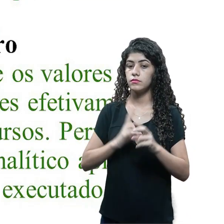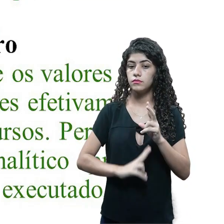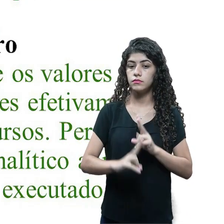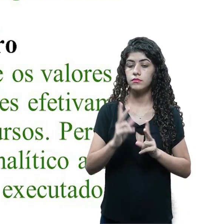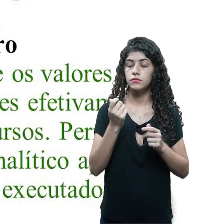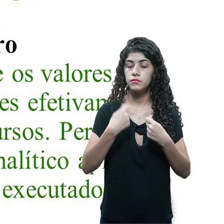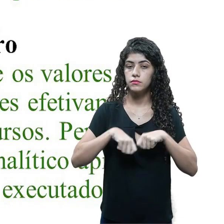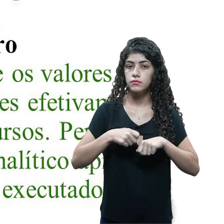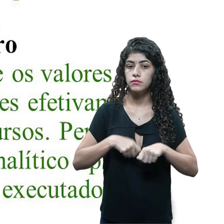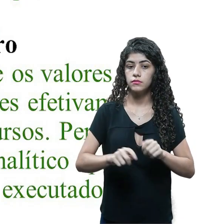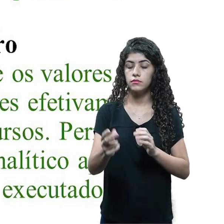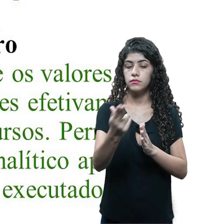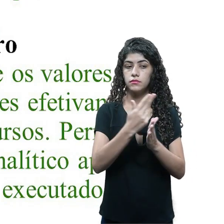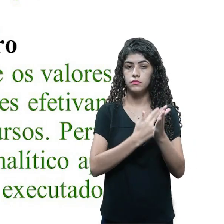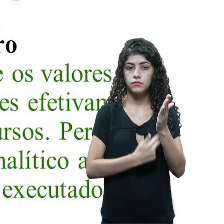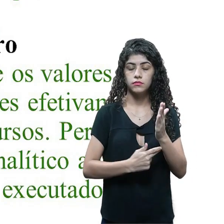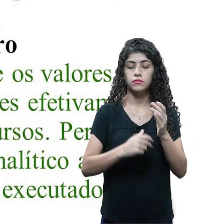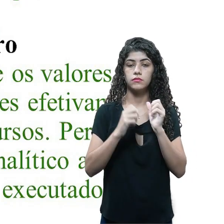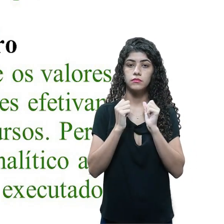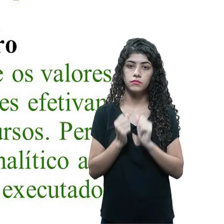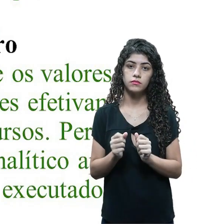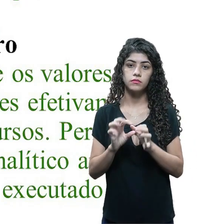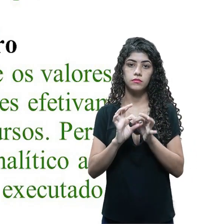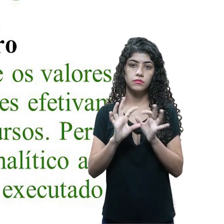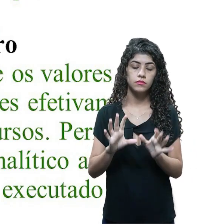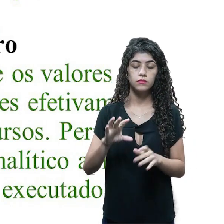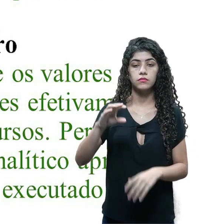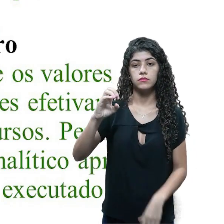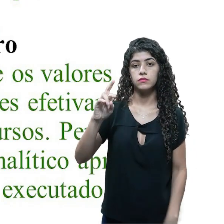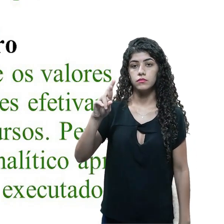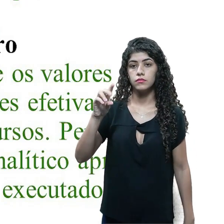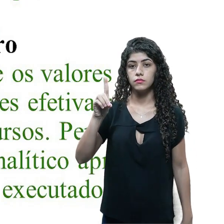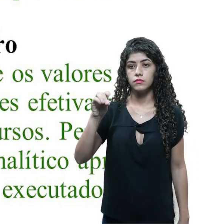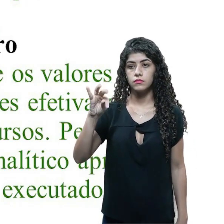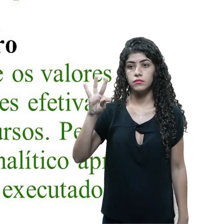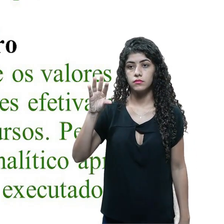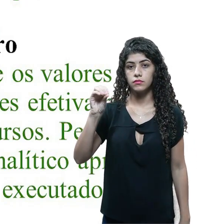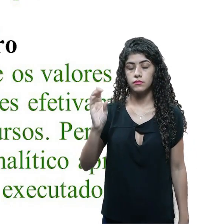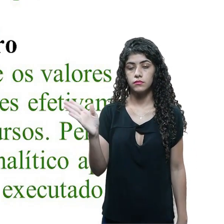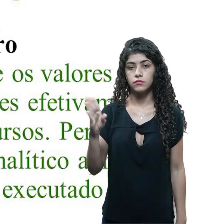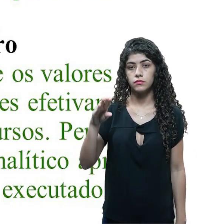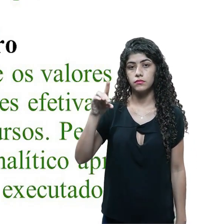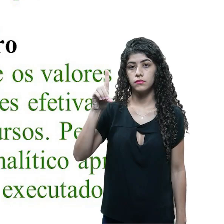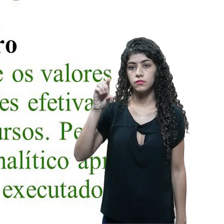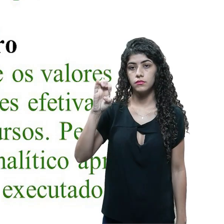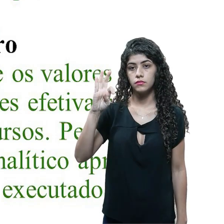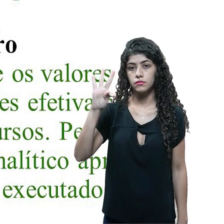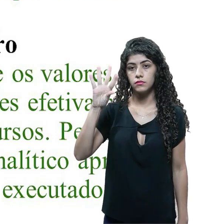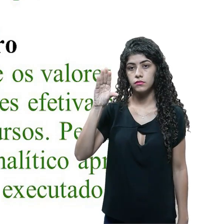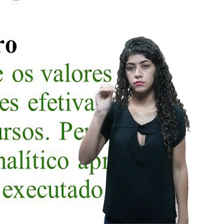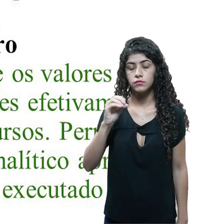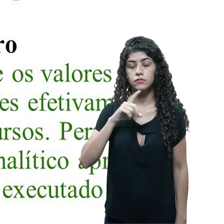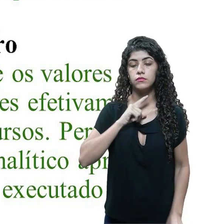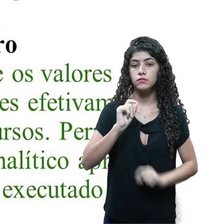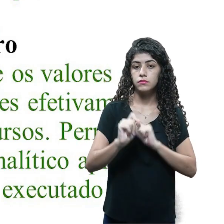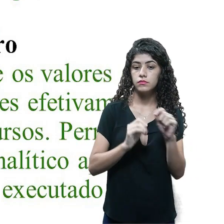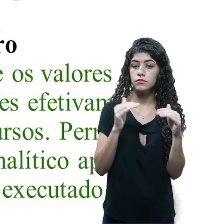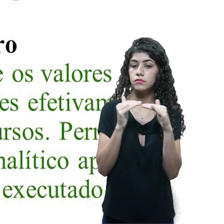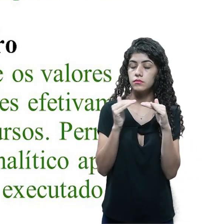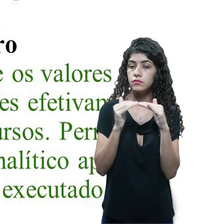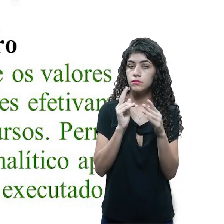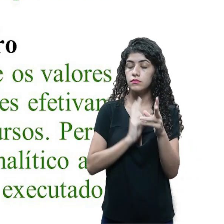a registrar. Então, esta planilha ela possibilita o registro dos créditos e débitos das contas correntes utilizadas pelo projeto,